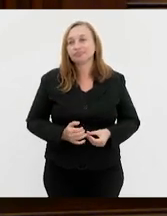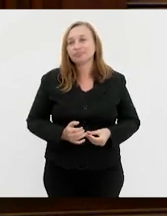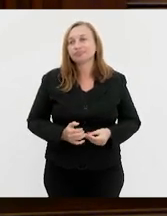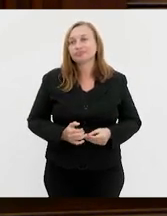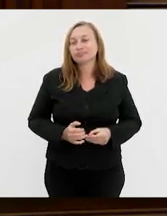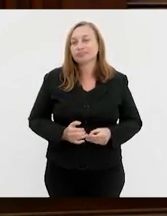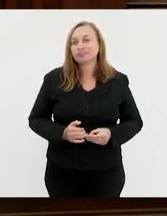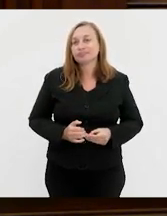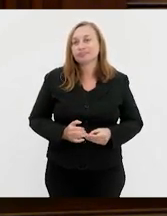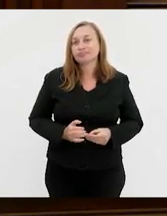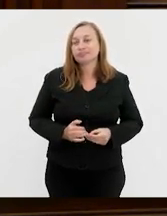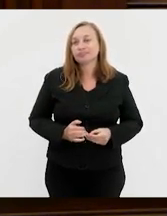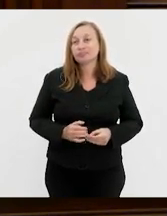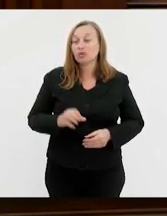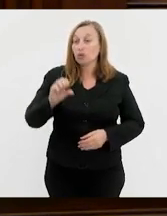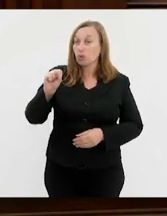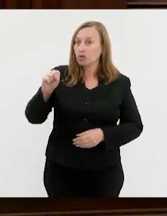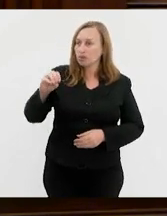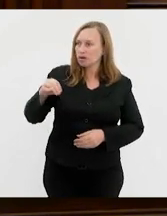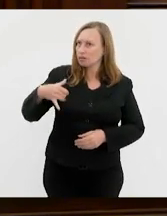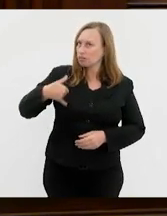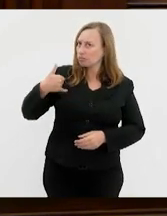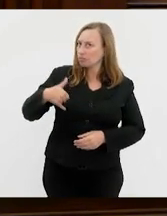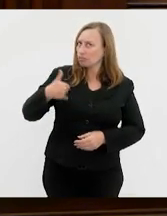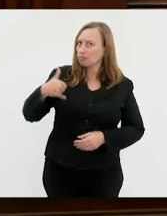Chegando aos meus 80 anos